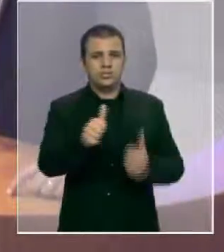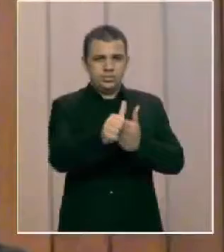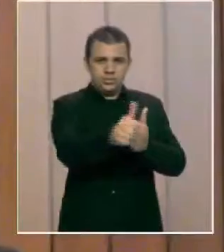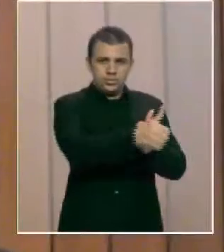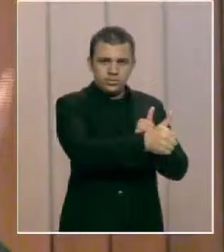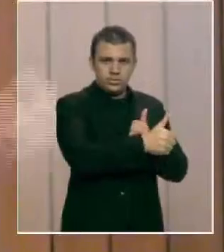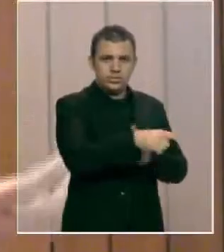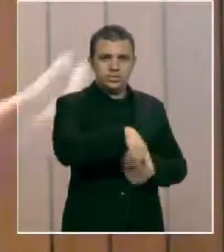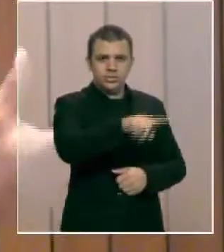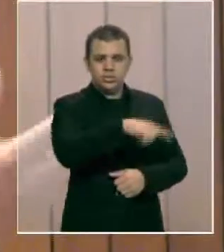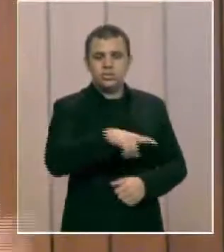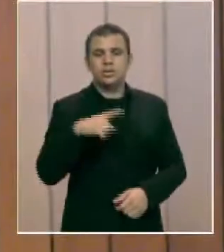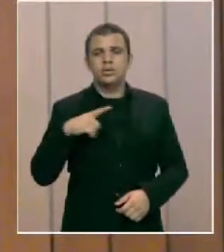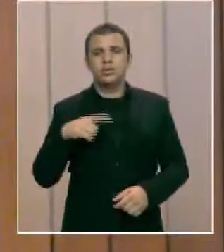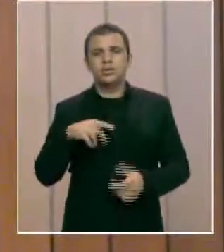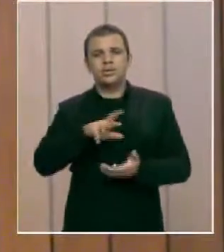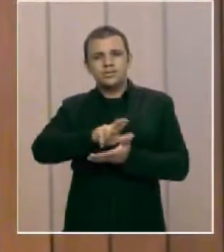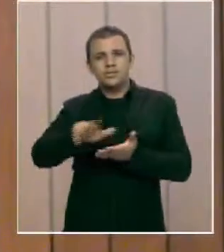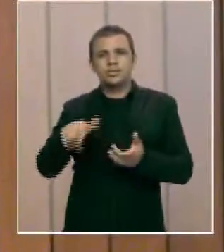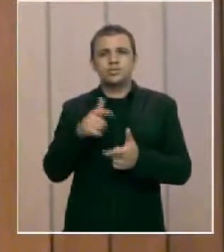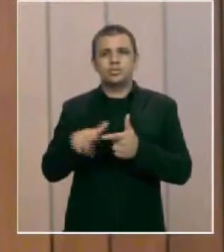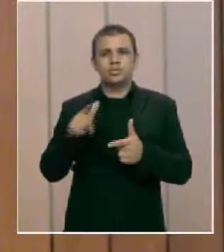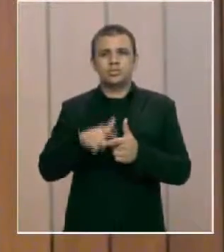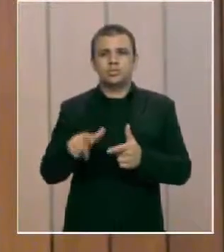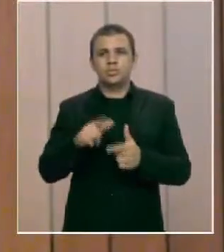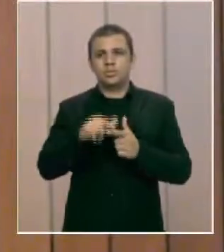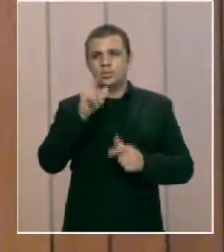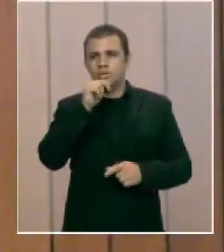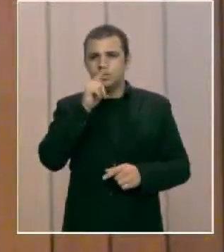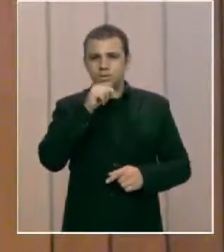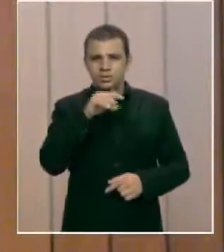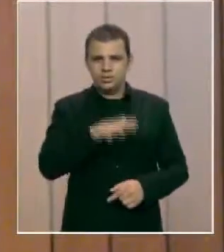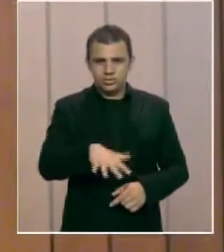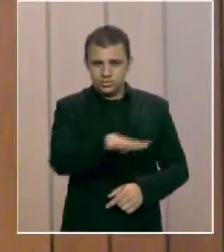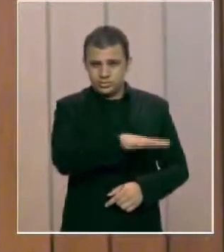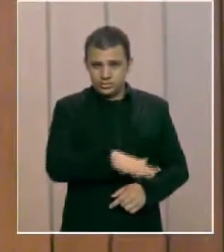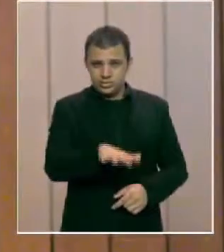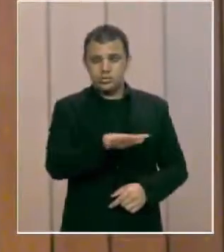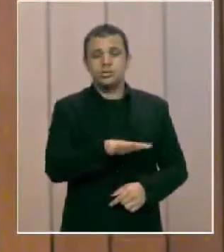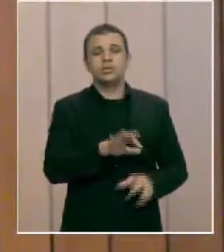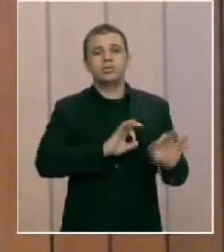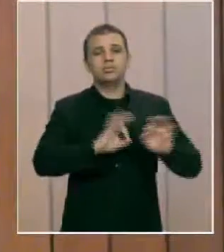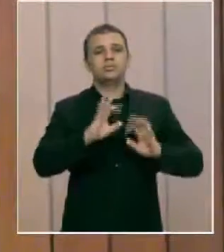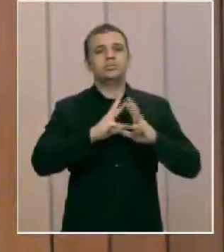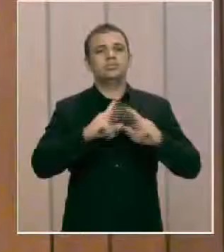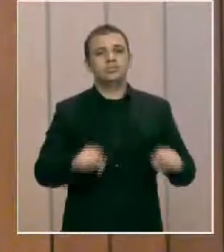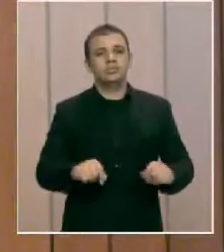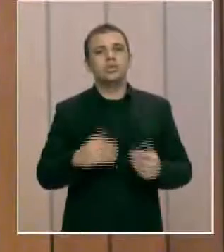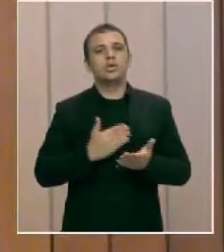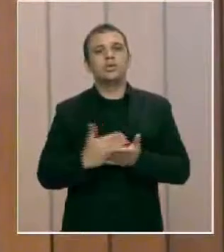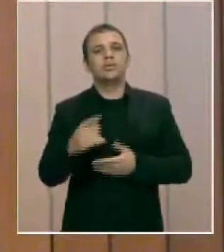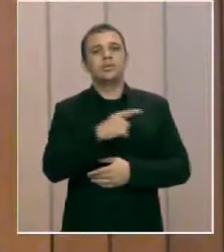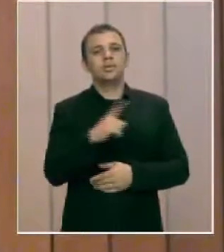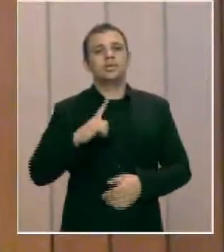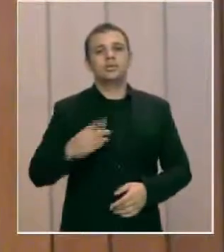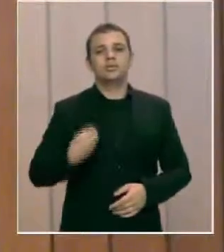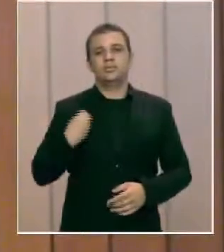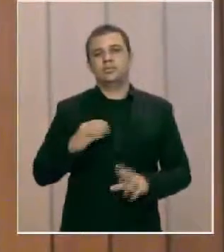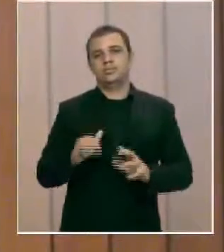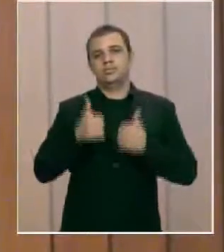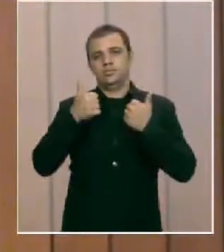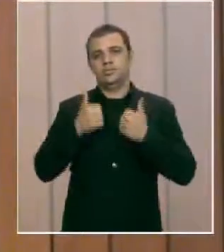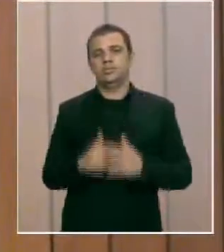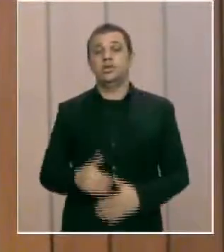resolvidos e essa comunidade passa a ter dignidade. E na última semana estive em audiência com o governador Flávio